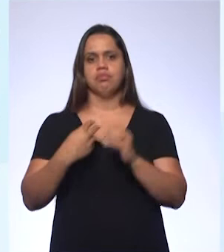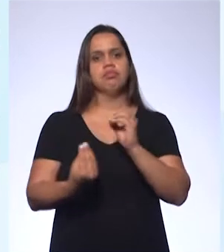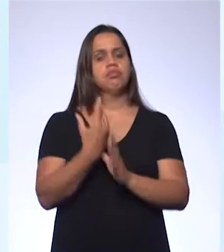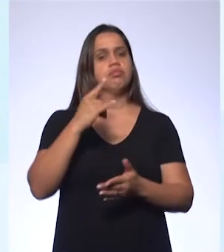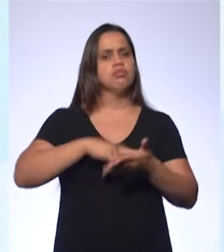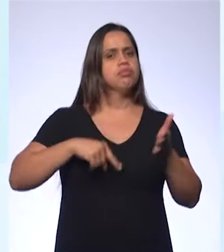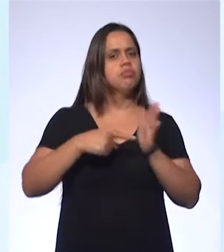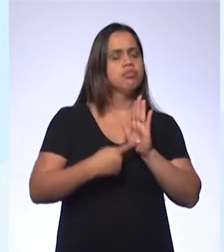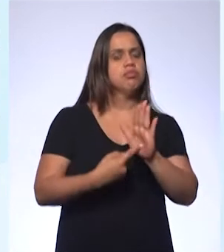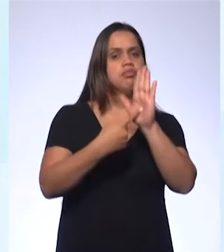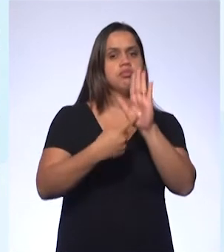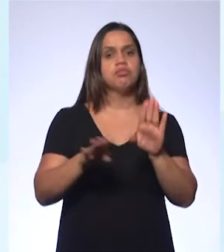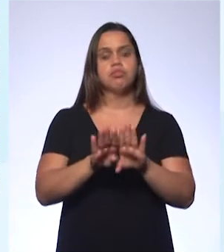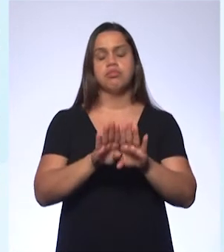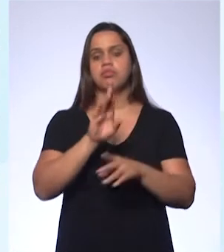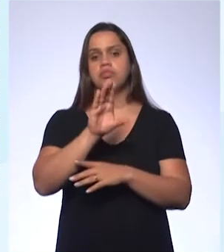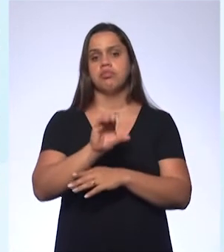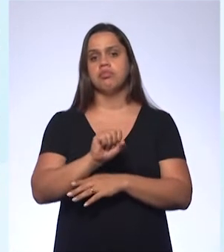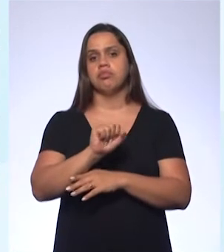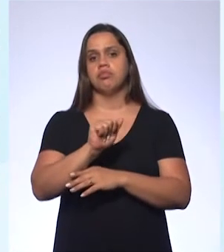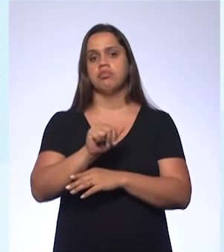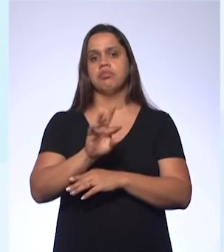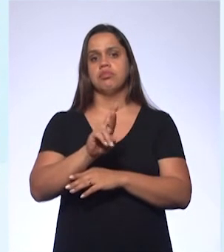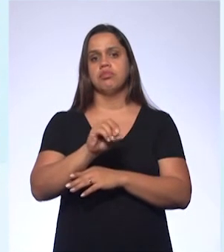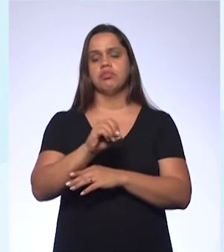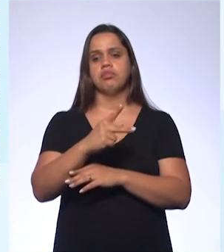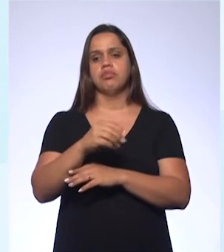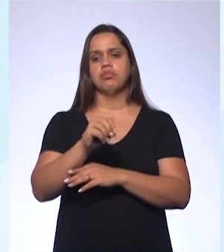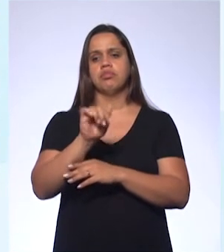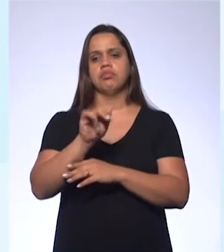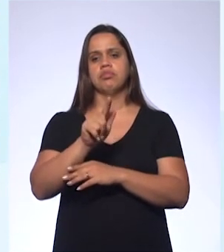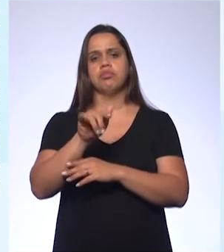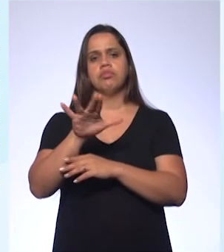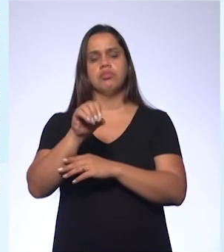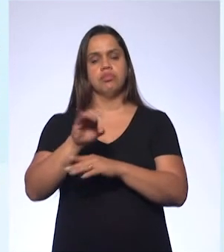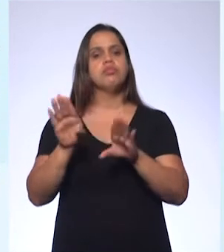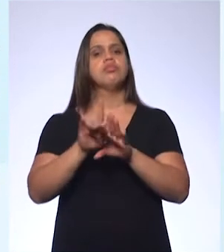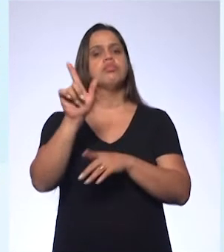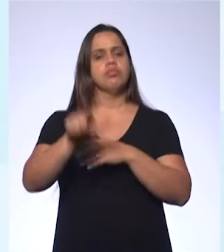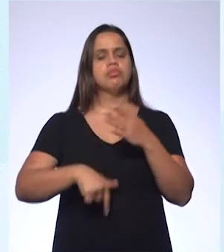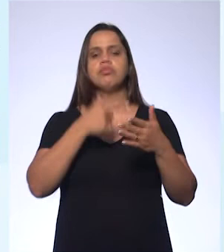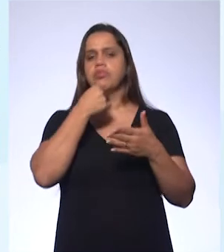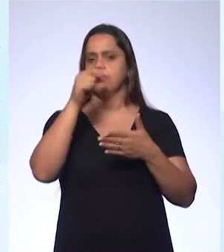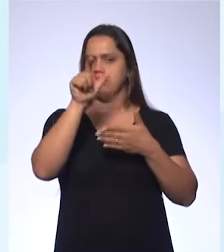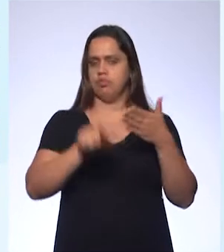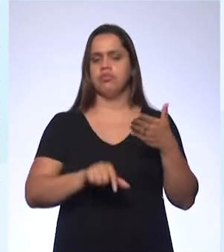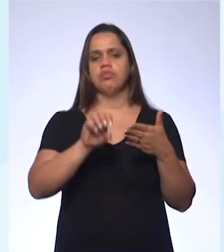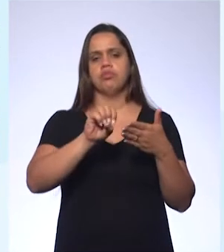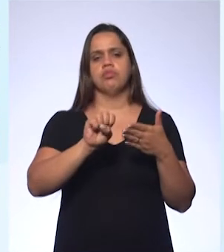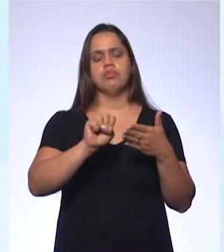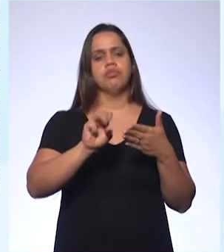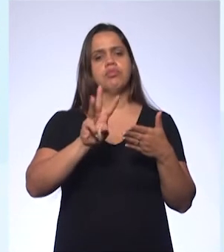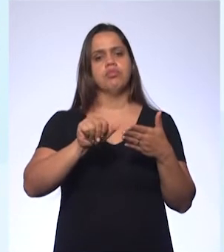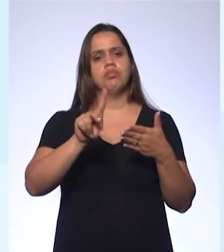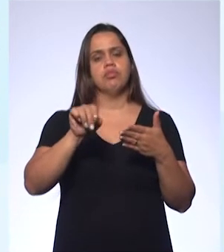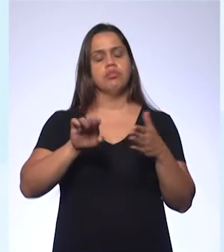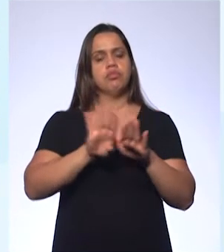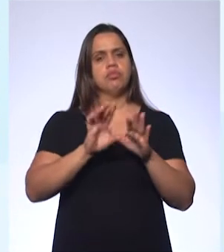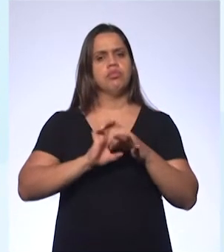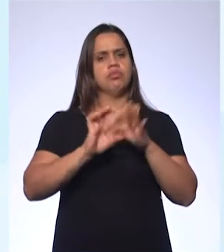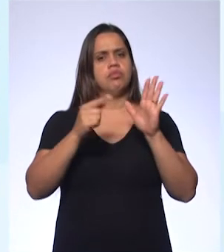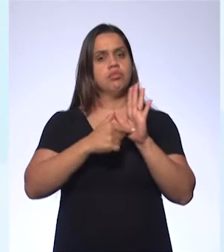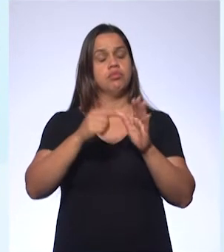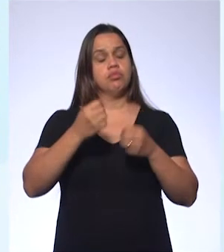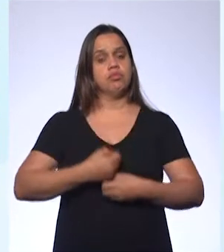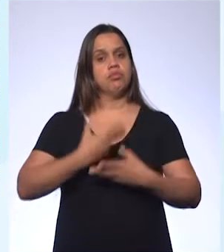Manifesto Antropofágico, de Oswald também, onde ele postula sobre a licença poética, né? E a